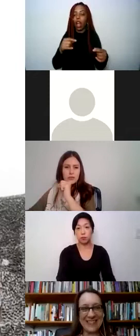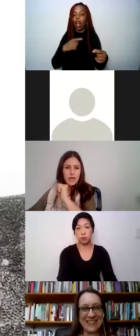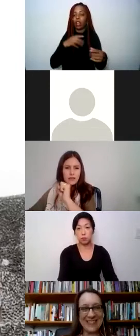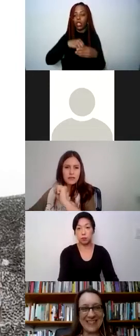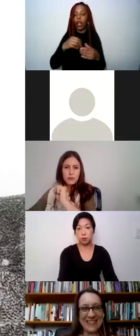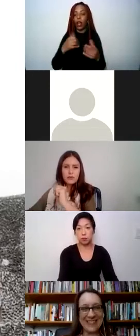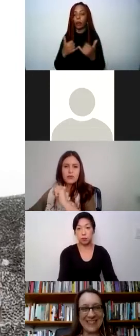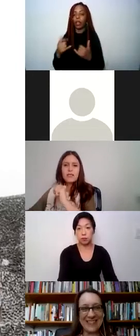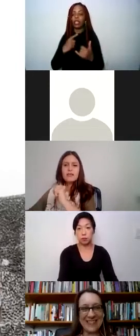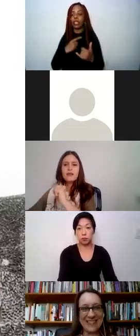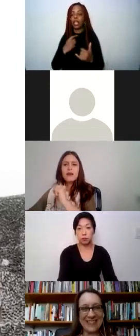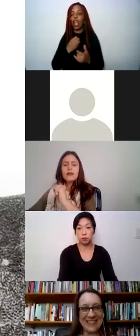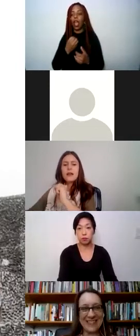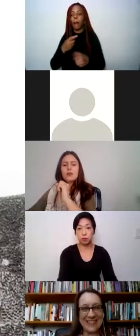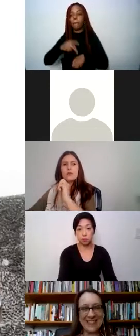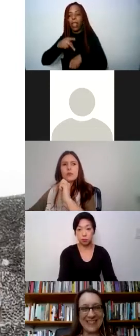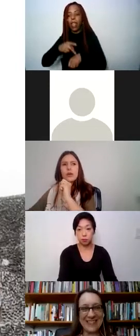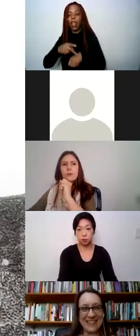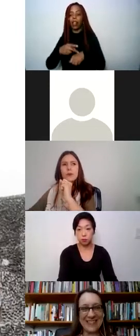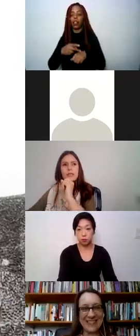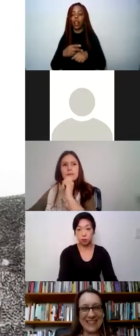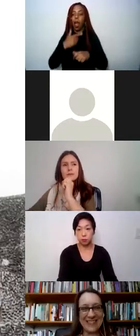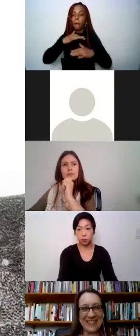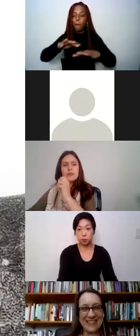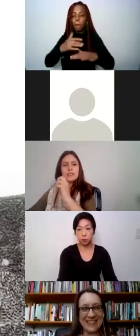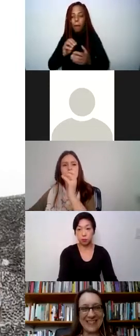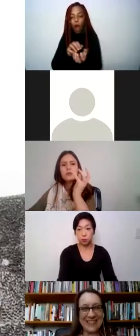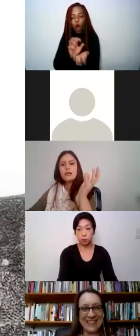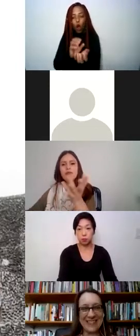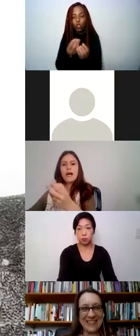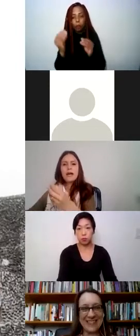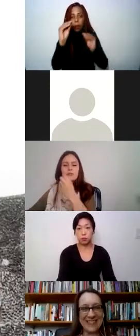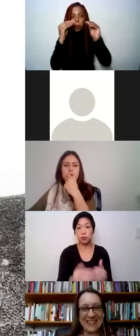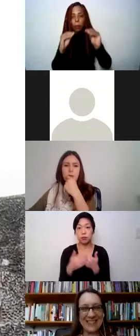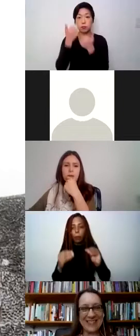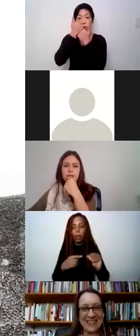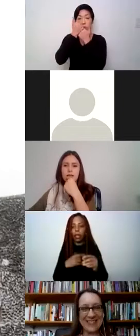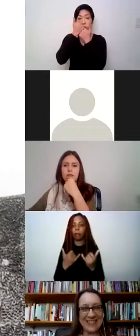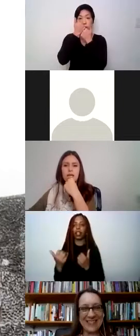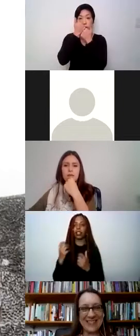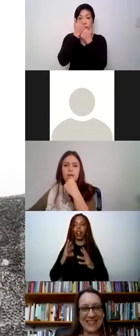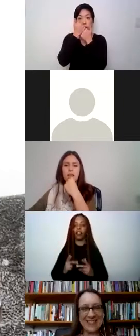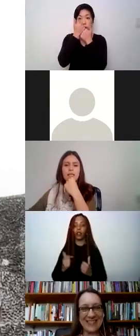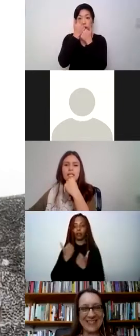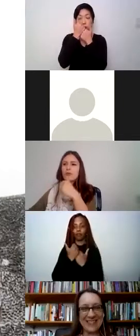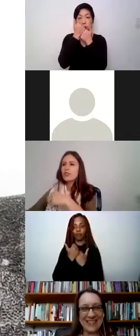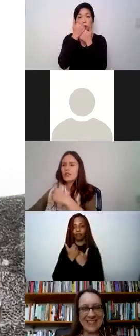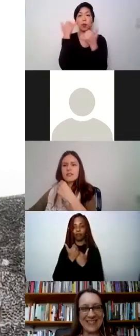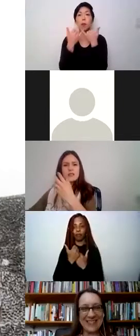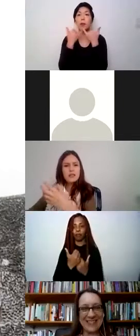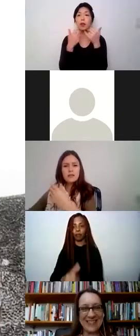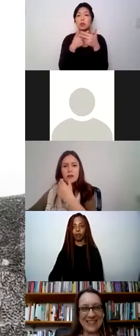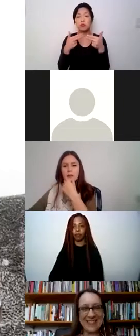incrustadas na superfície como se o reboco ele tivesse já sido lavado mesmo pela ação do tempo com